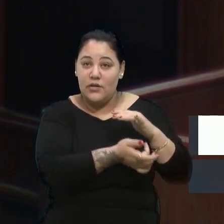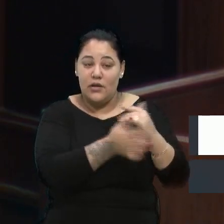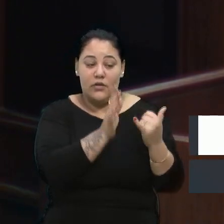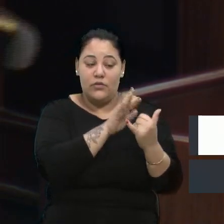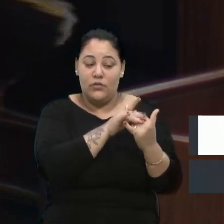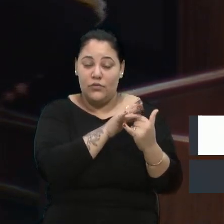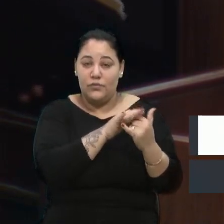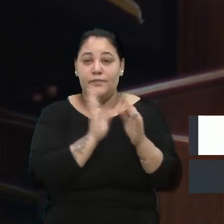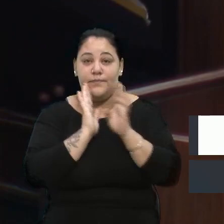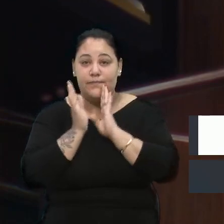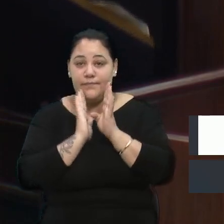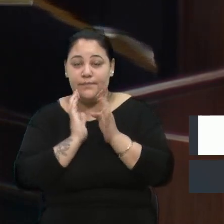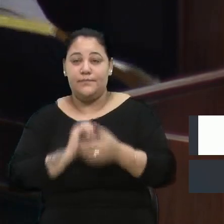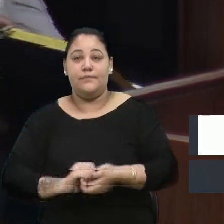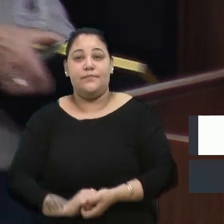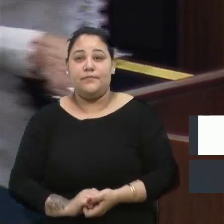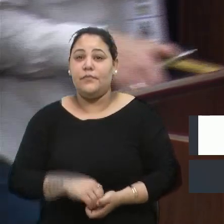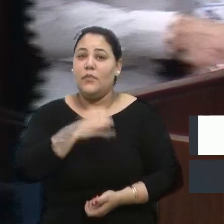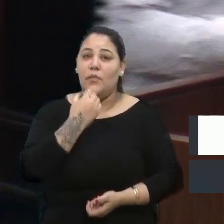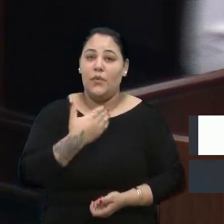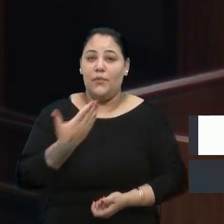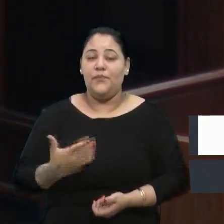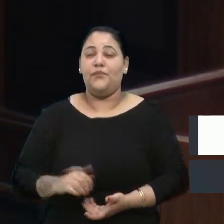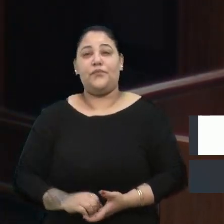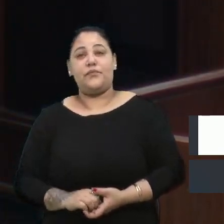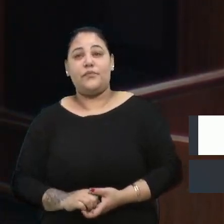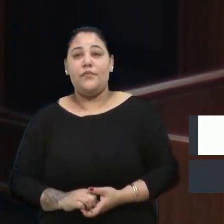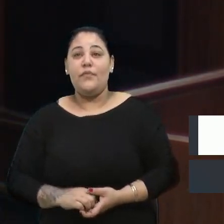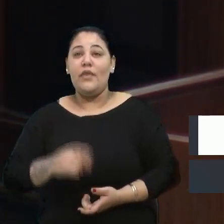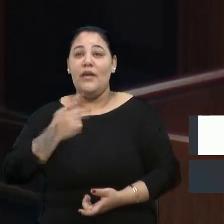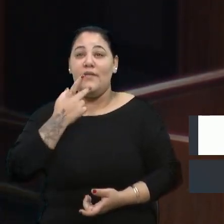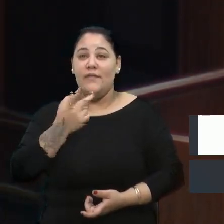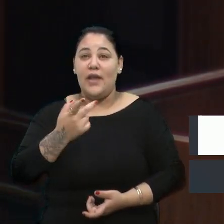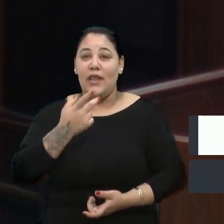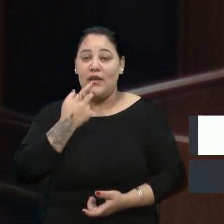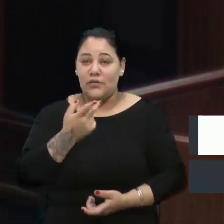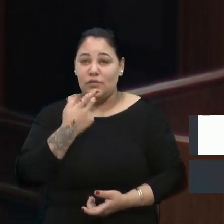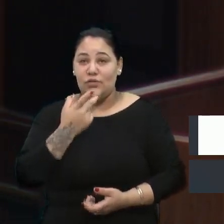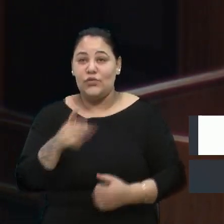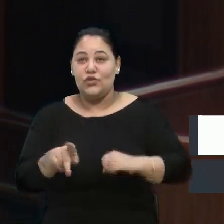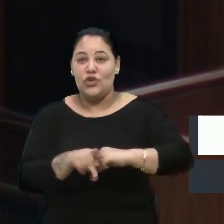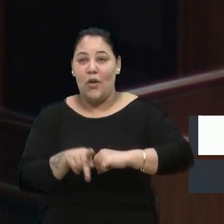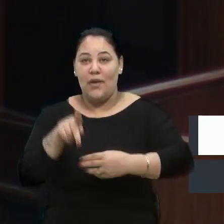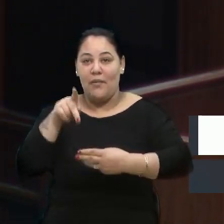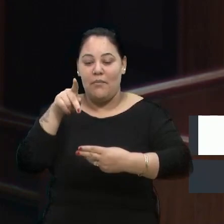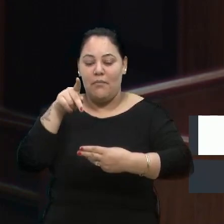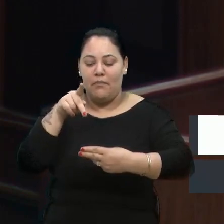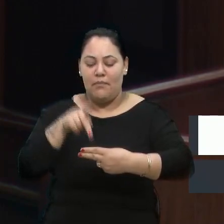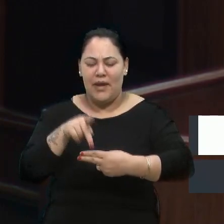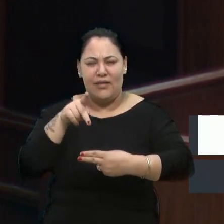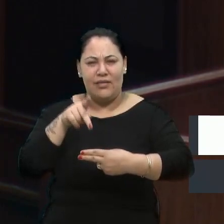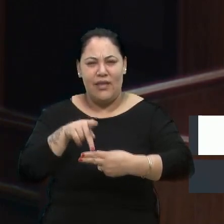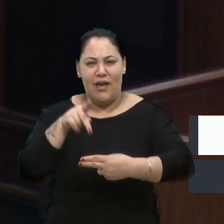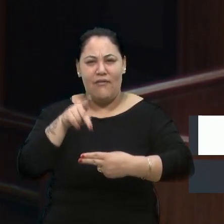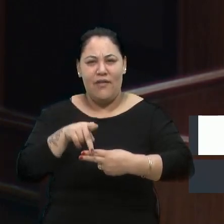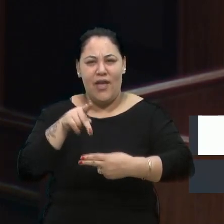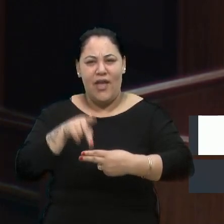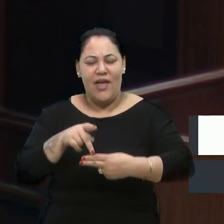Facebook. Bom, quando a gente fala em Prataveira, pelo menos, eu lembro